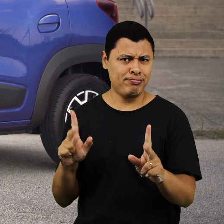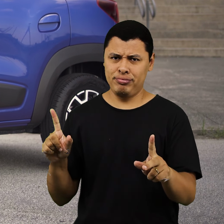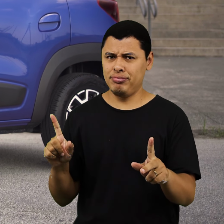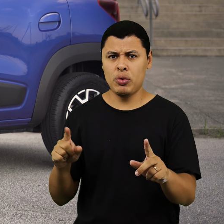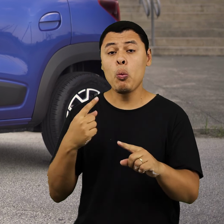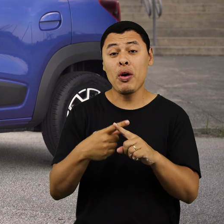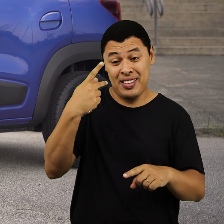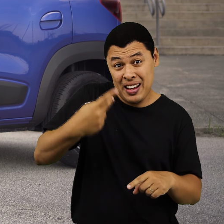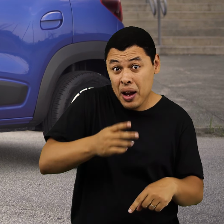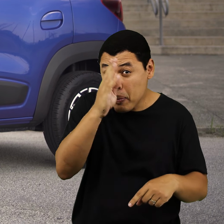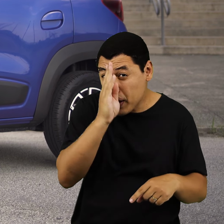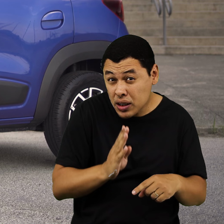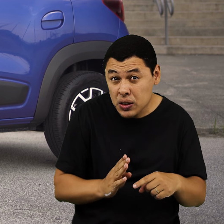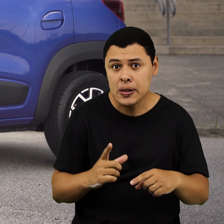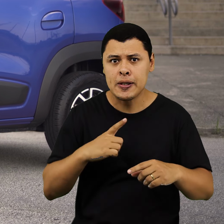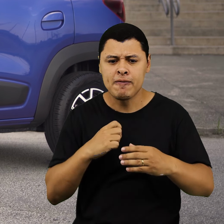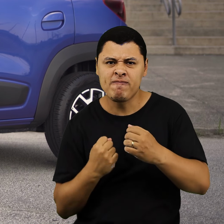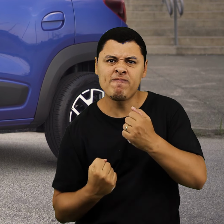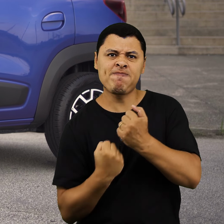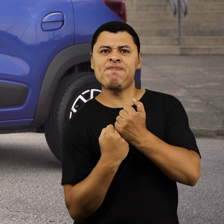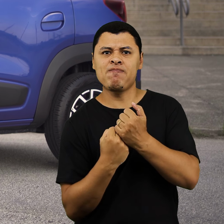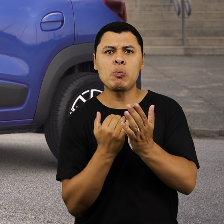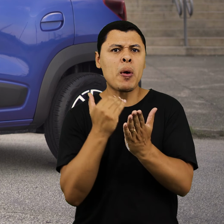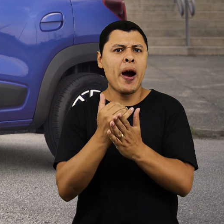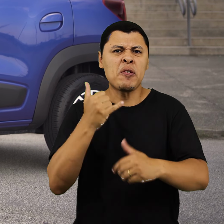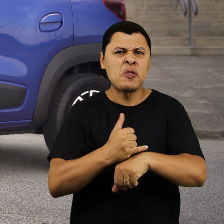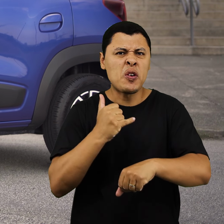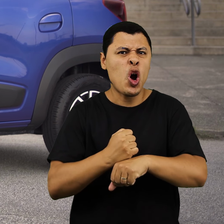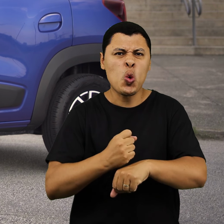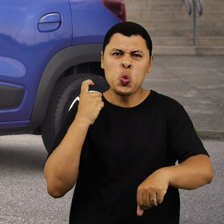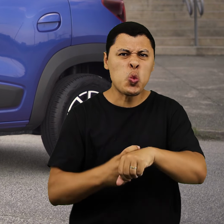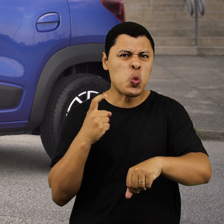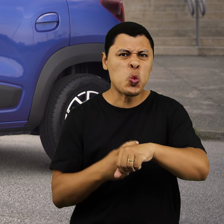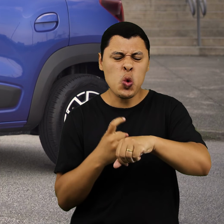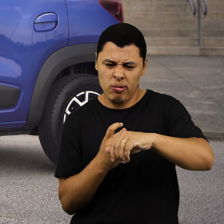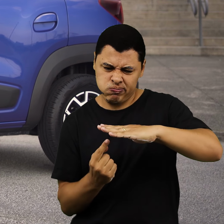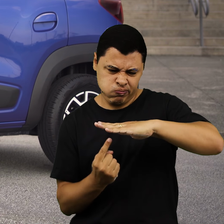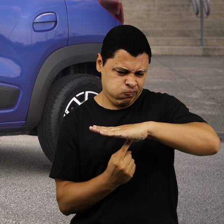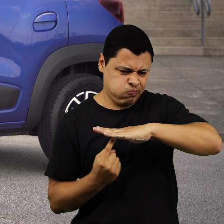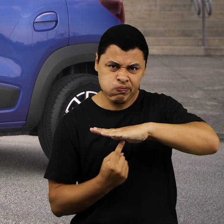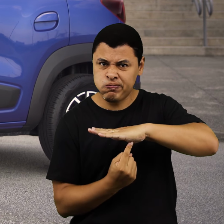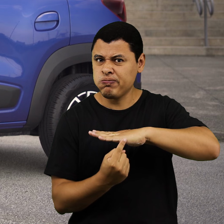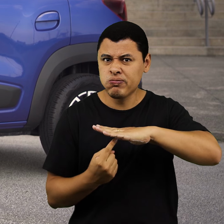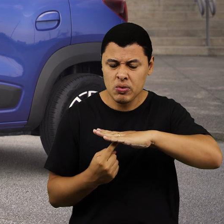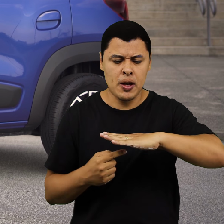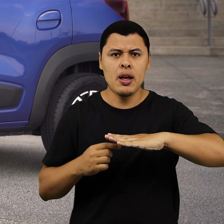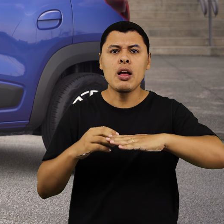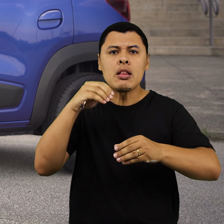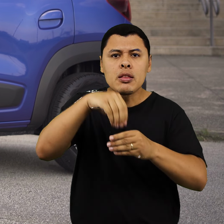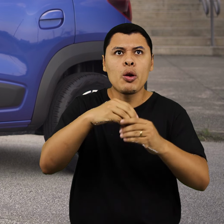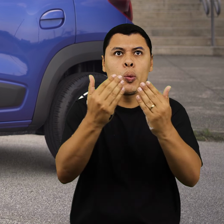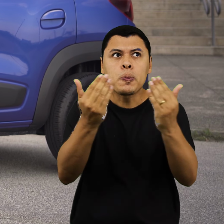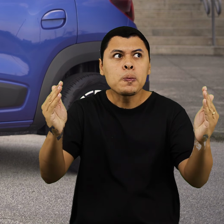de que o nosso Kwid recebeu uma série de reforços estruturais importantes em aço de alta resistência, uma série de equipamentos, mais forração